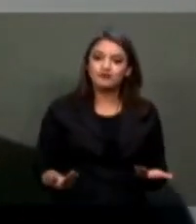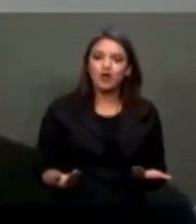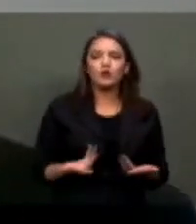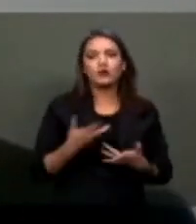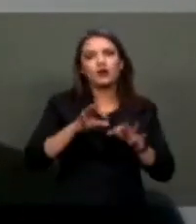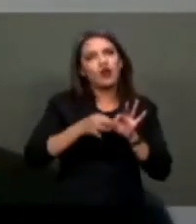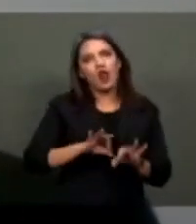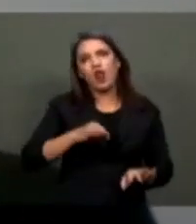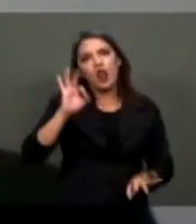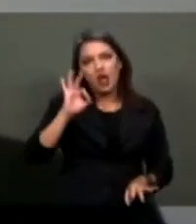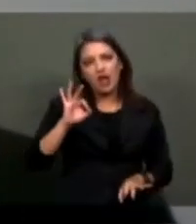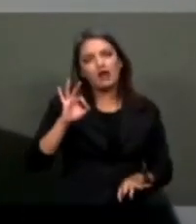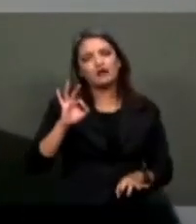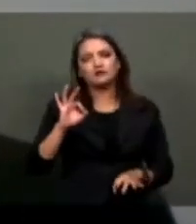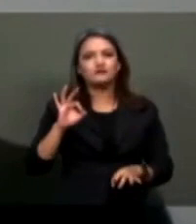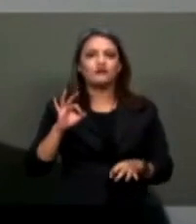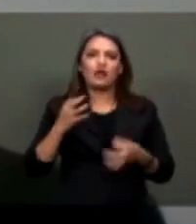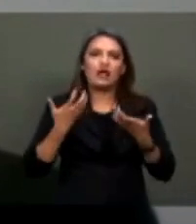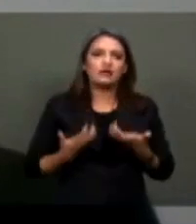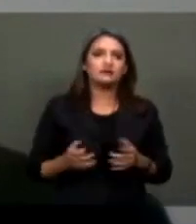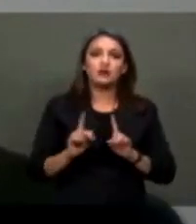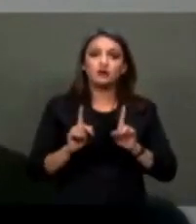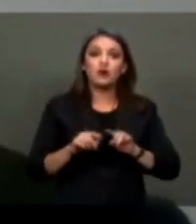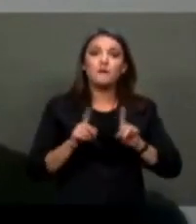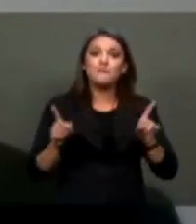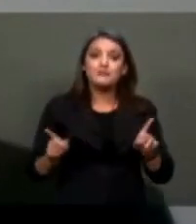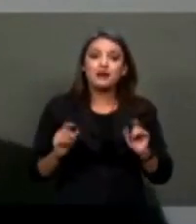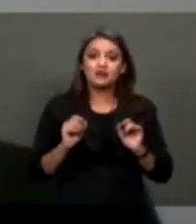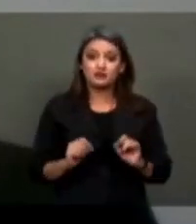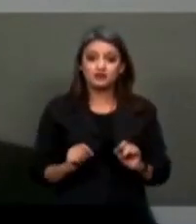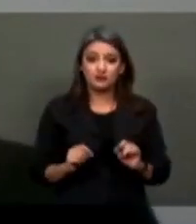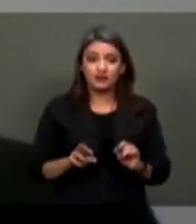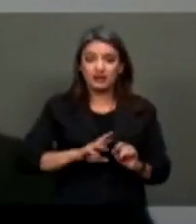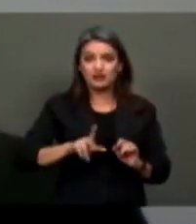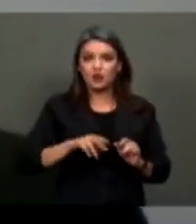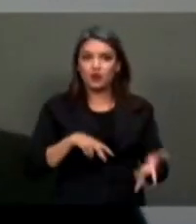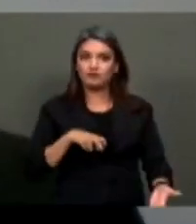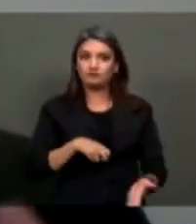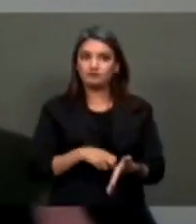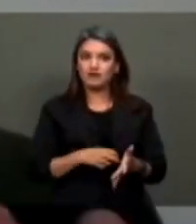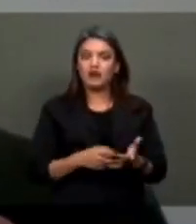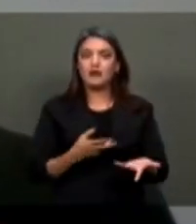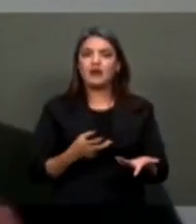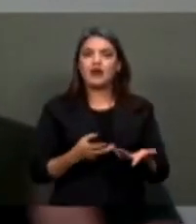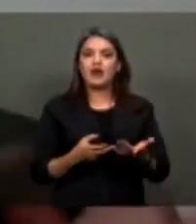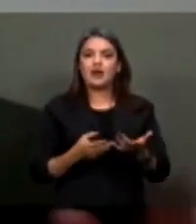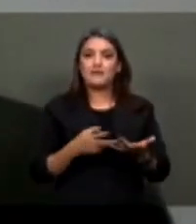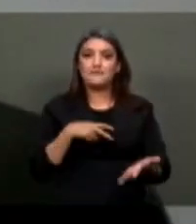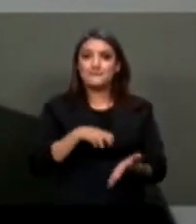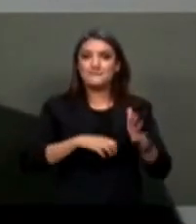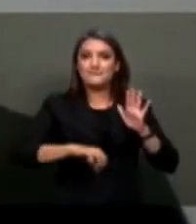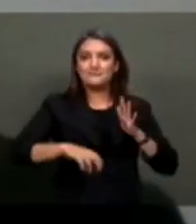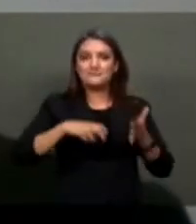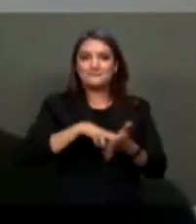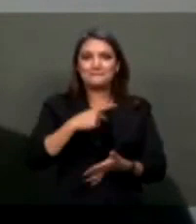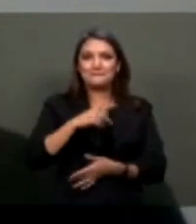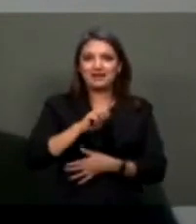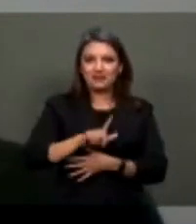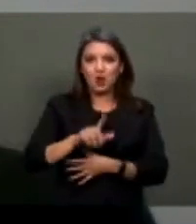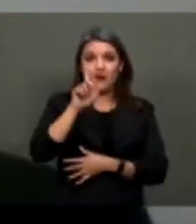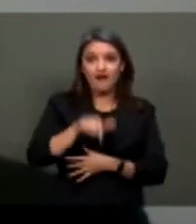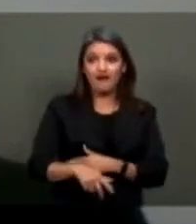cansativo o suas excelências mais um se trata de sanção penal mas sim administrativa as punições impostas não